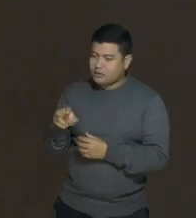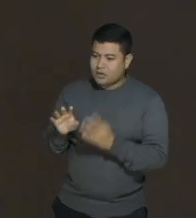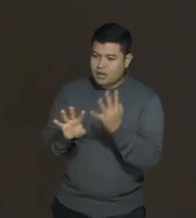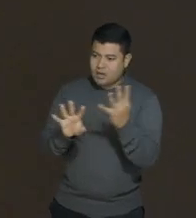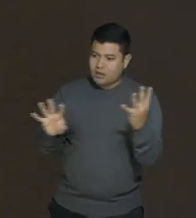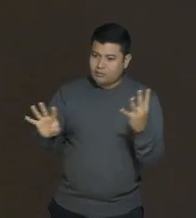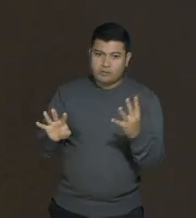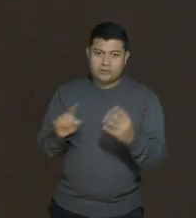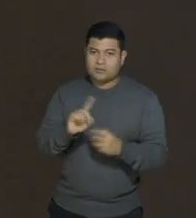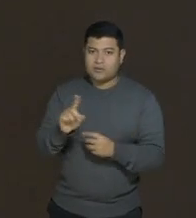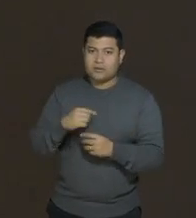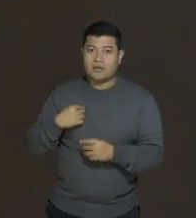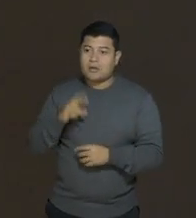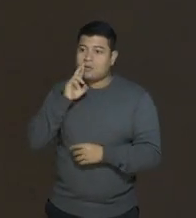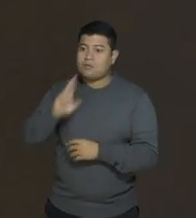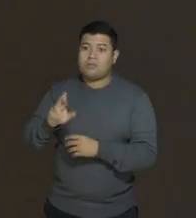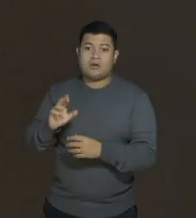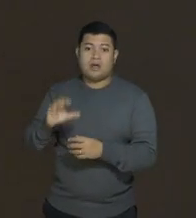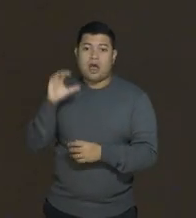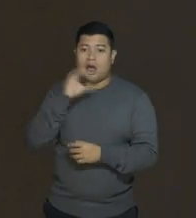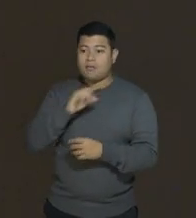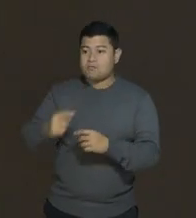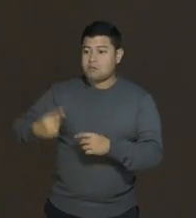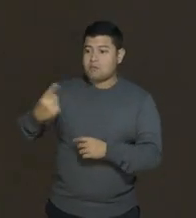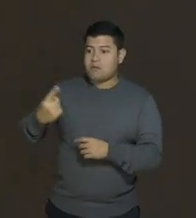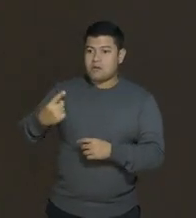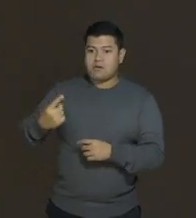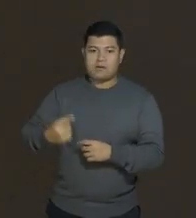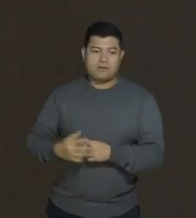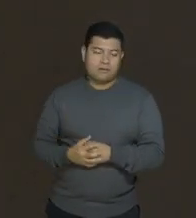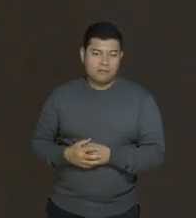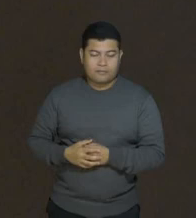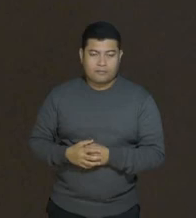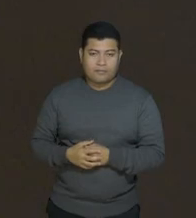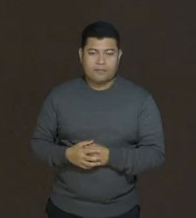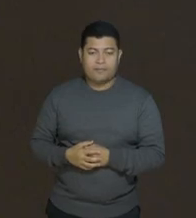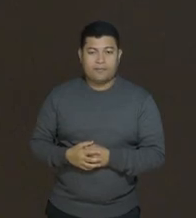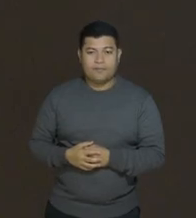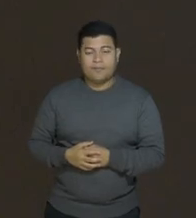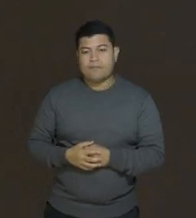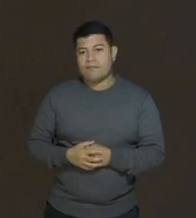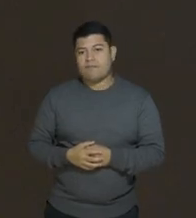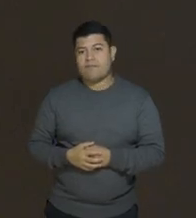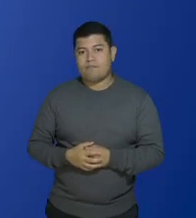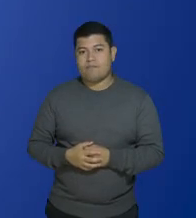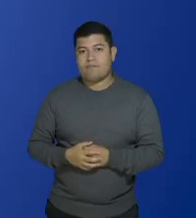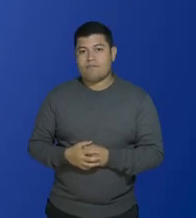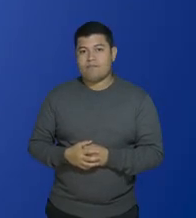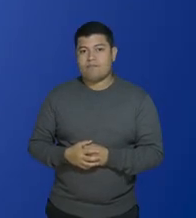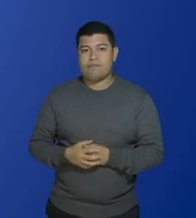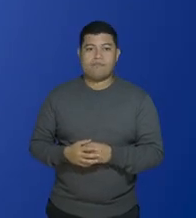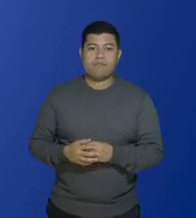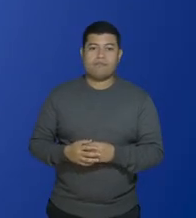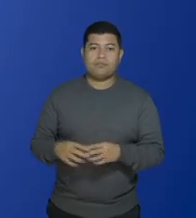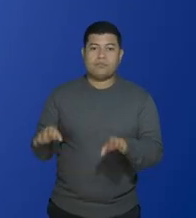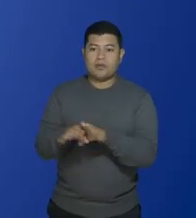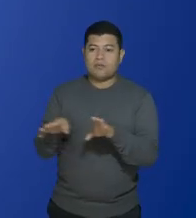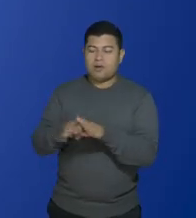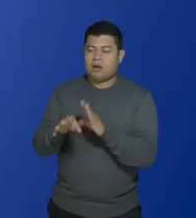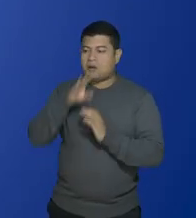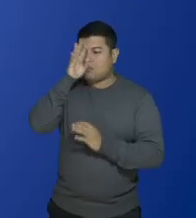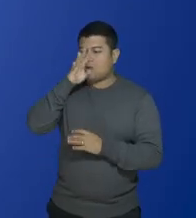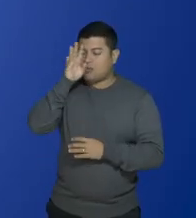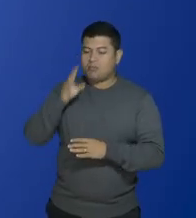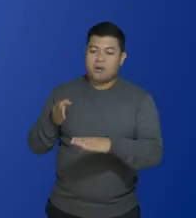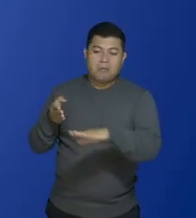nada, ele responde sempre o primeiro que os outros, né? Frequentemente interrompe ou se mete no assunto de